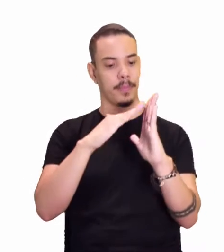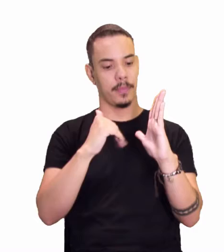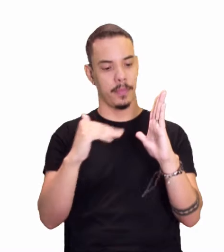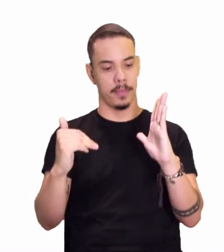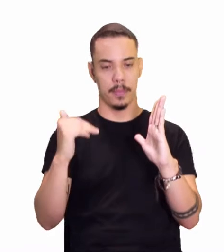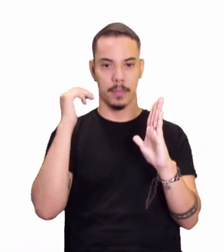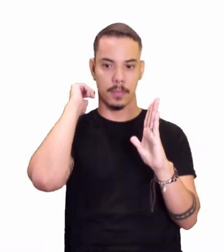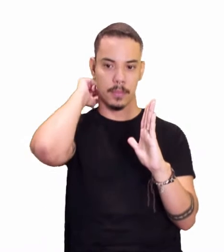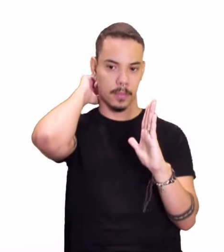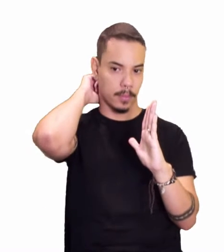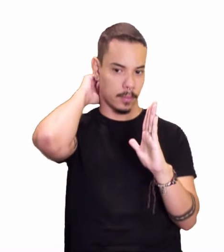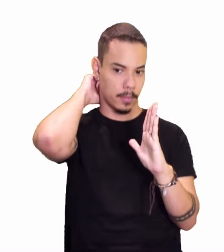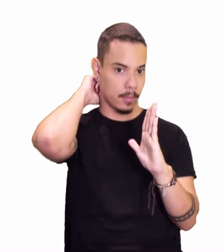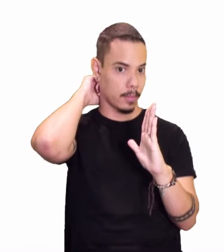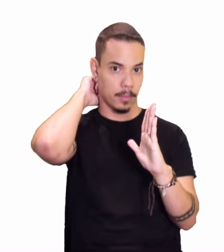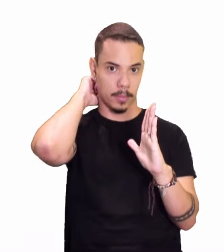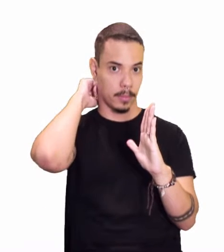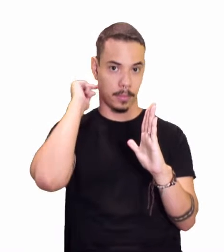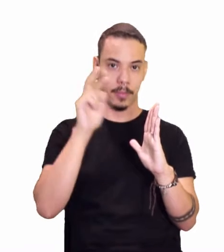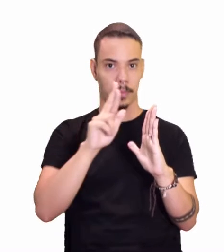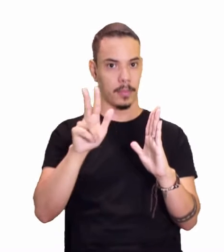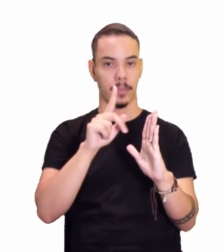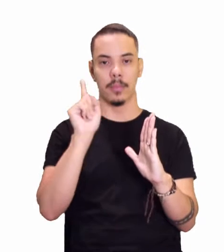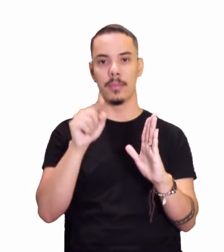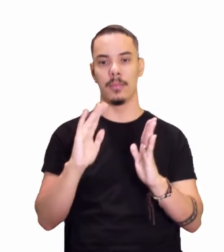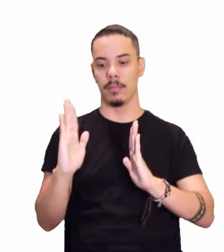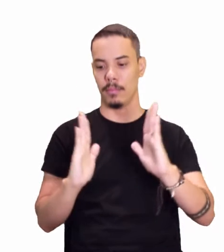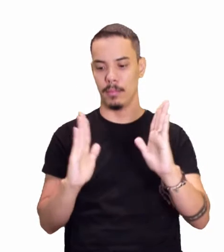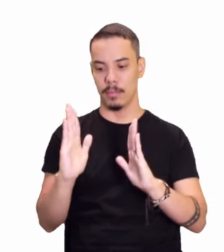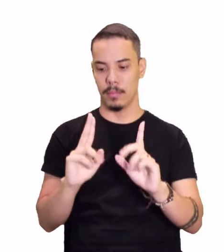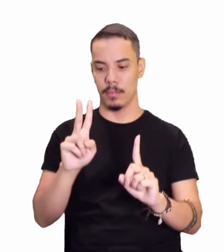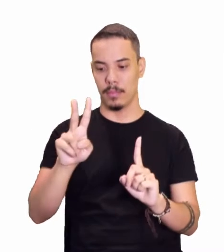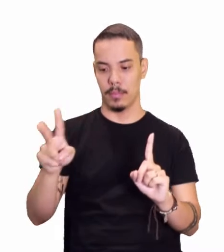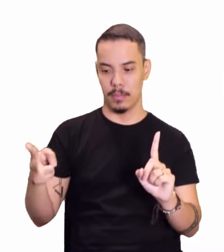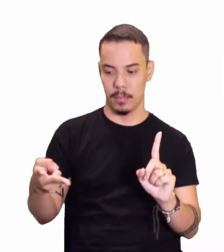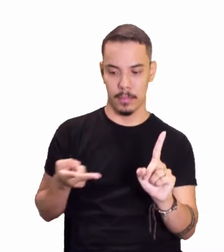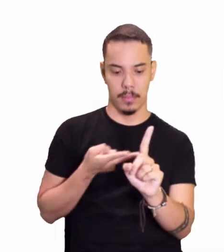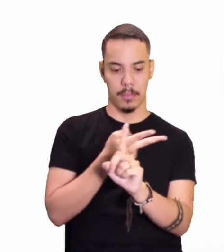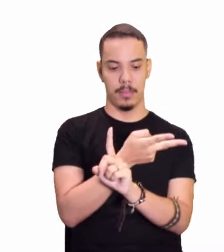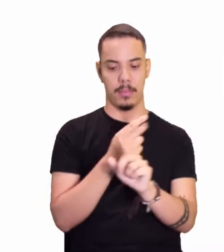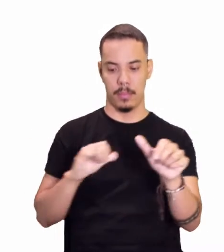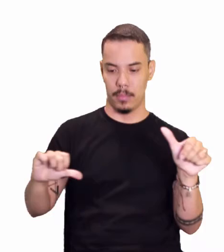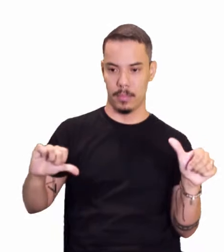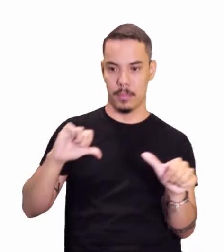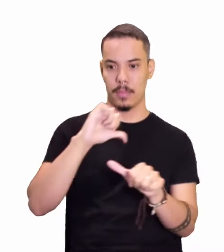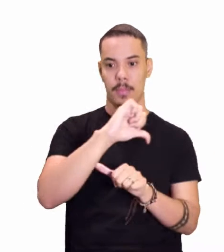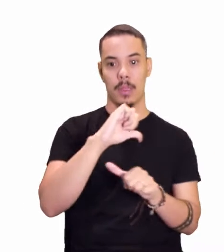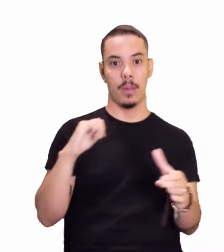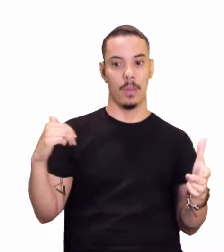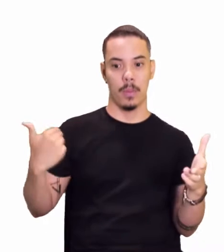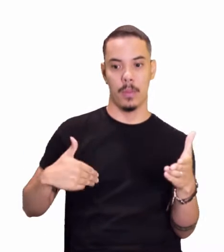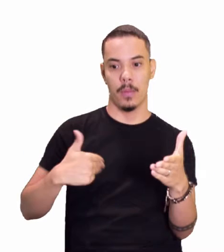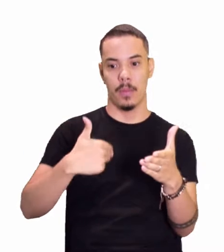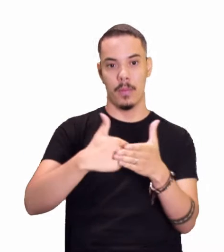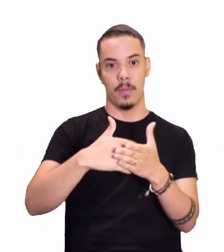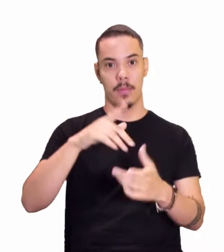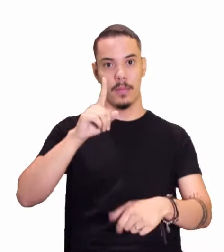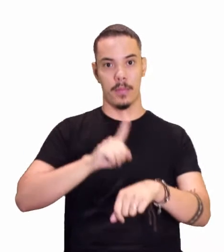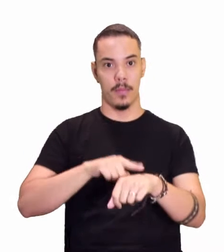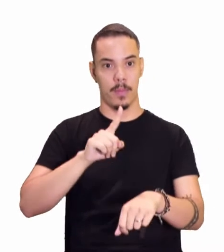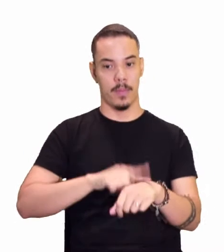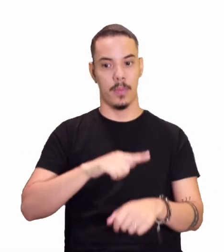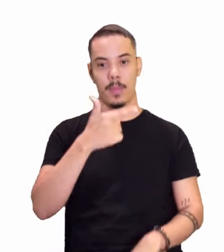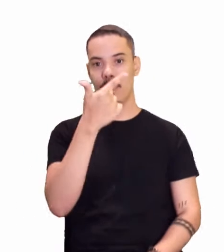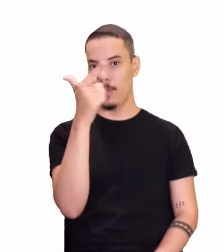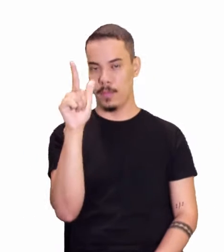aquele momento. Passagem, é uma passagem ali, tá? De um estilo, de um processo, de um momento para